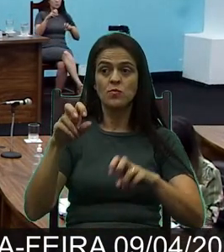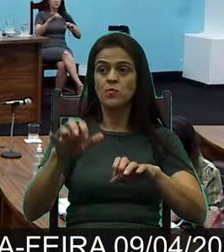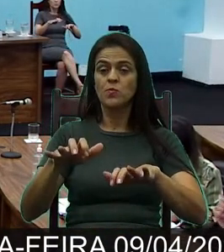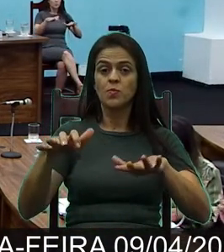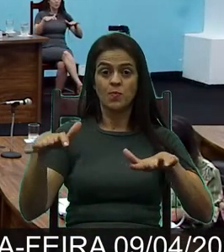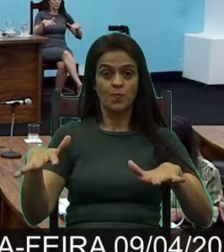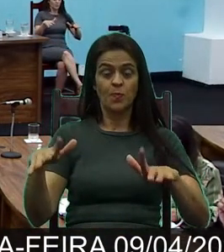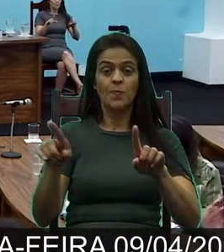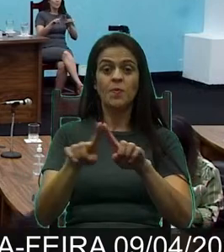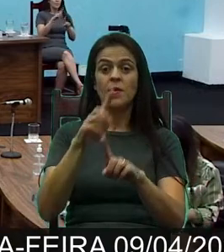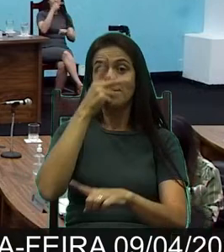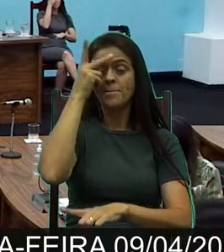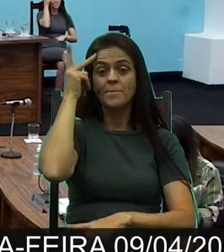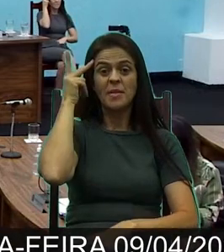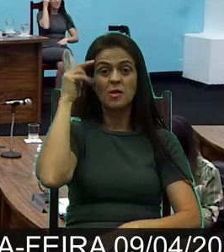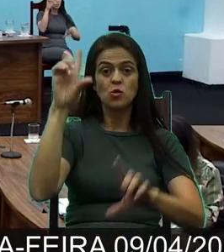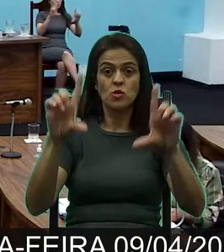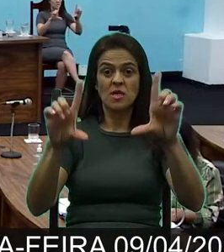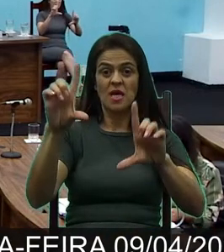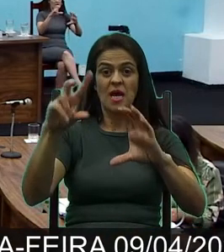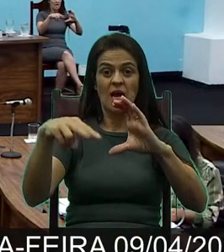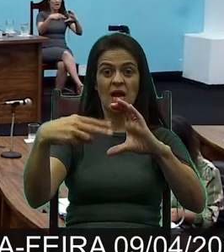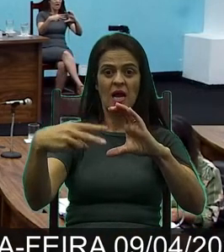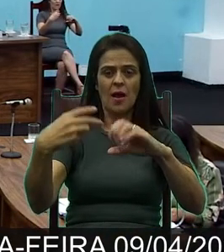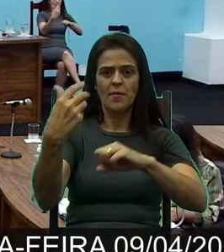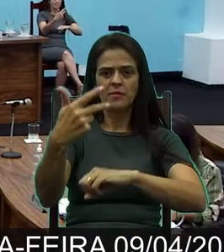que nos assistem pela TV Câmara.